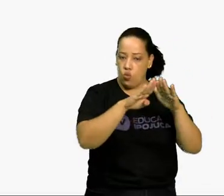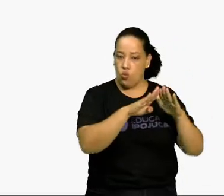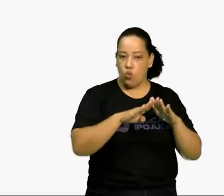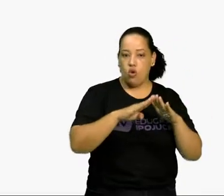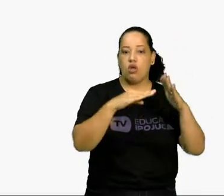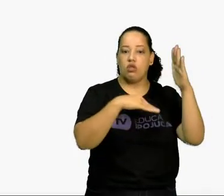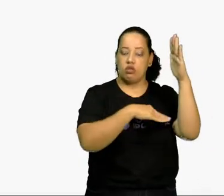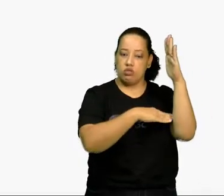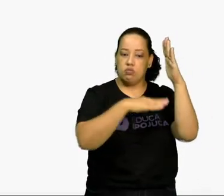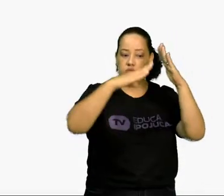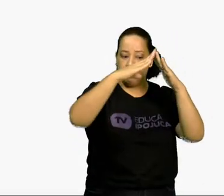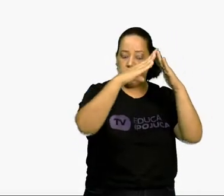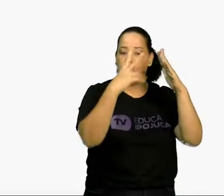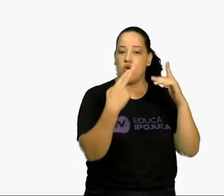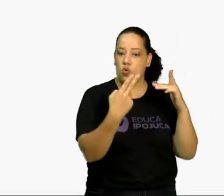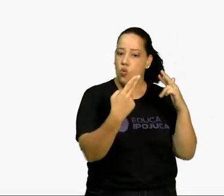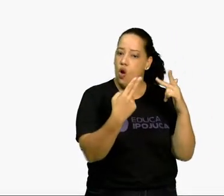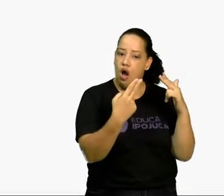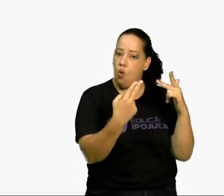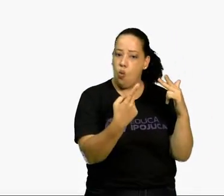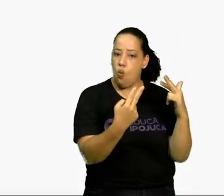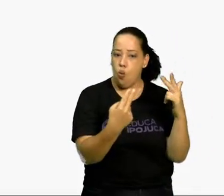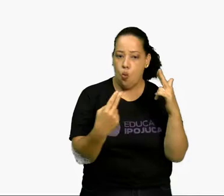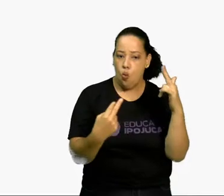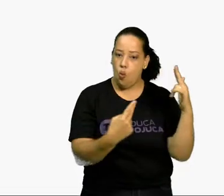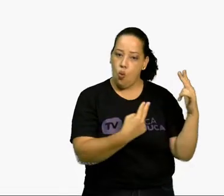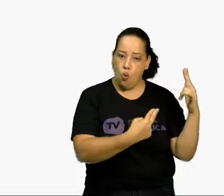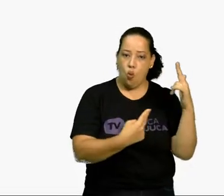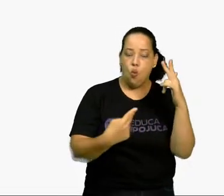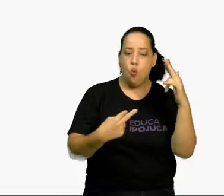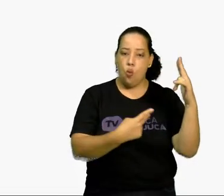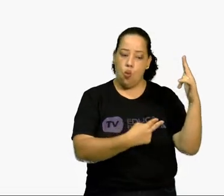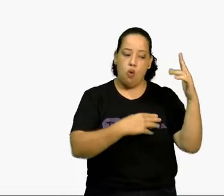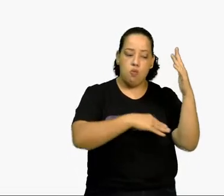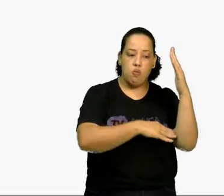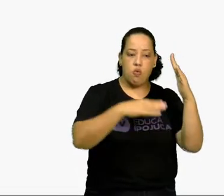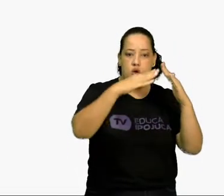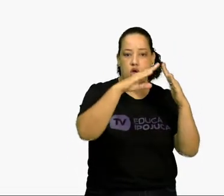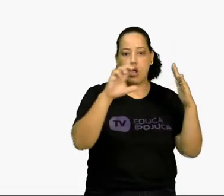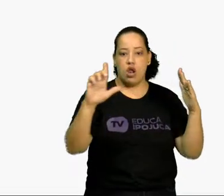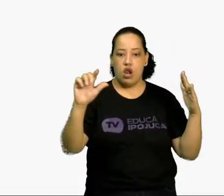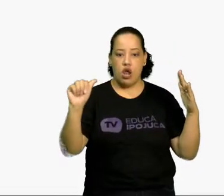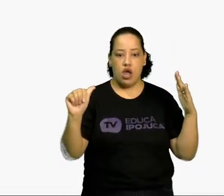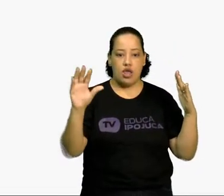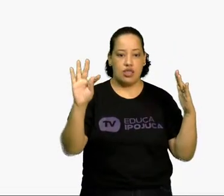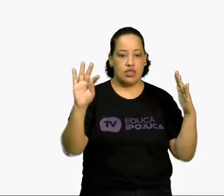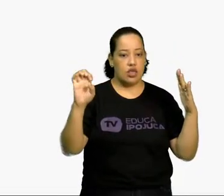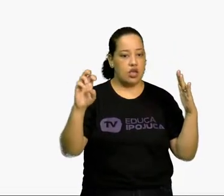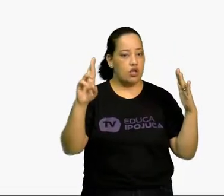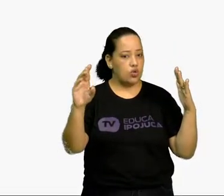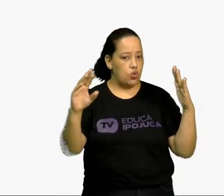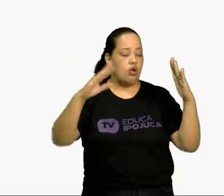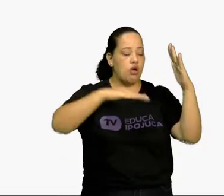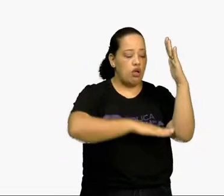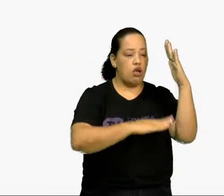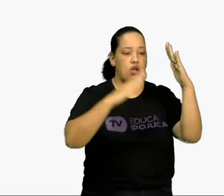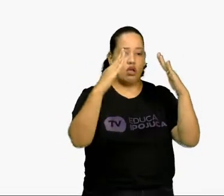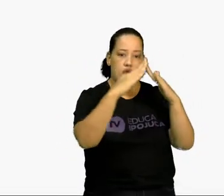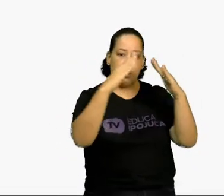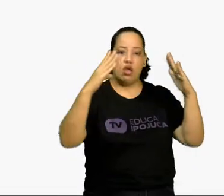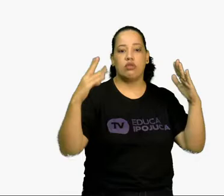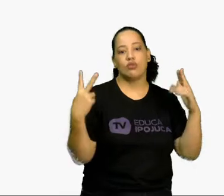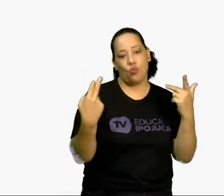é que significa igual e Lázaro e lateral significa lado lado igual